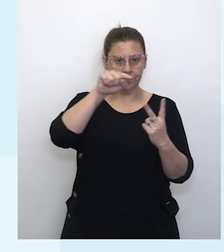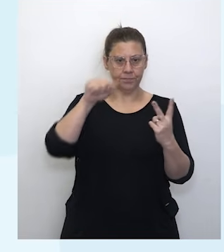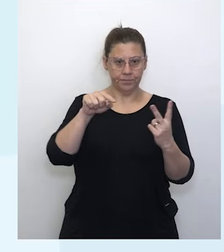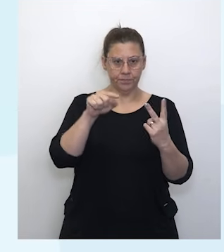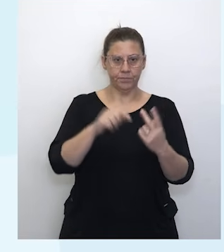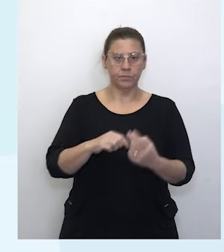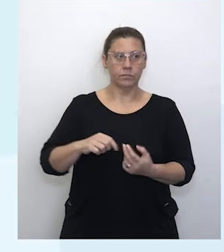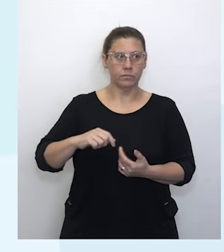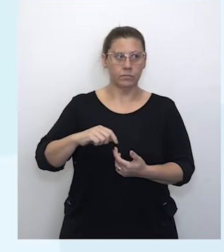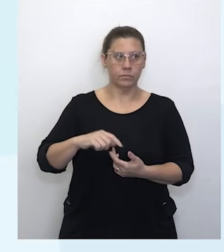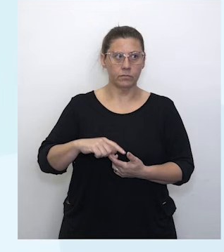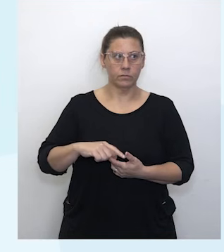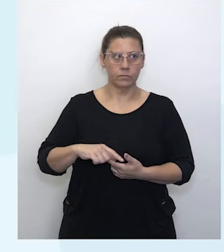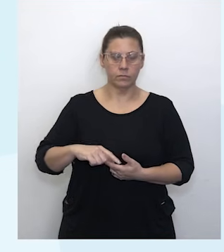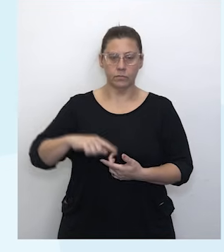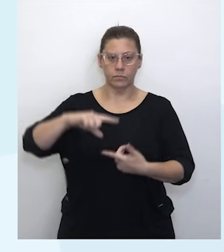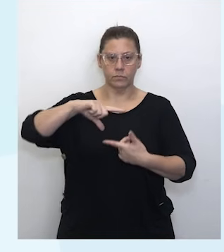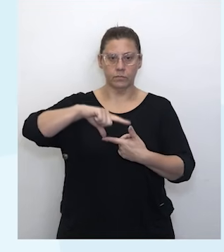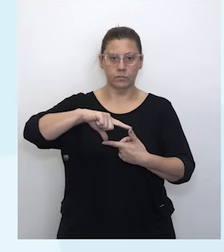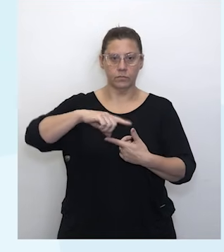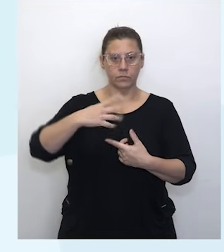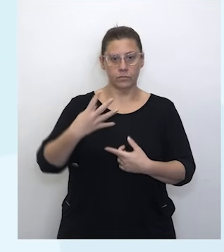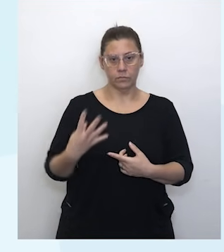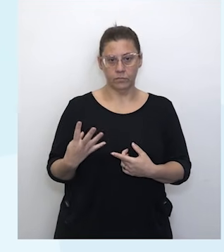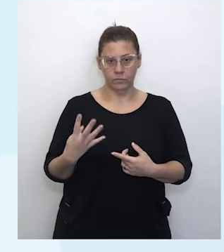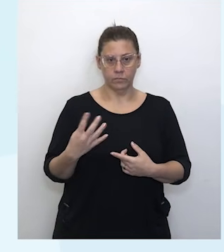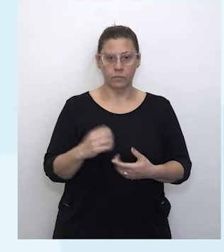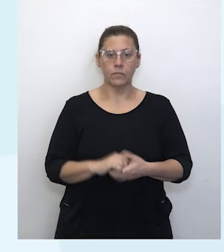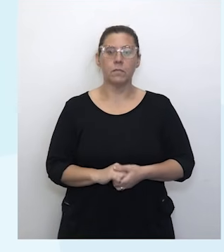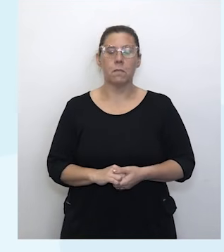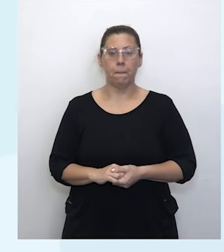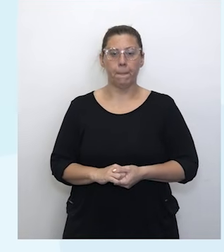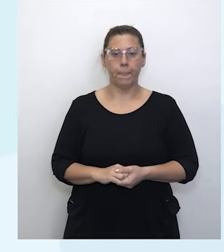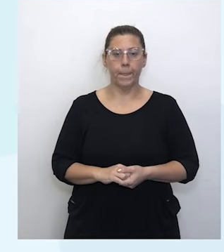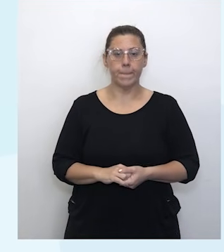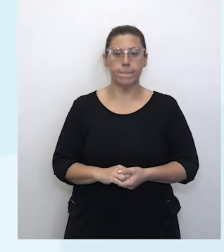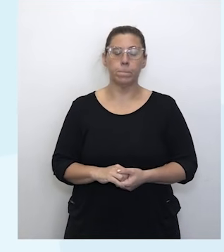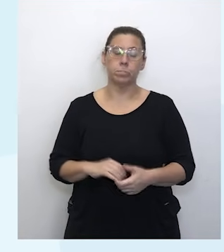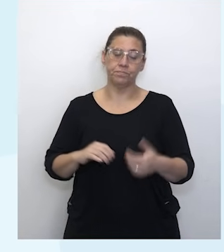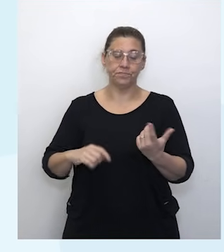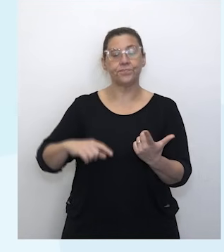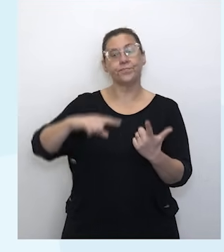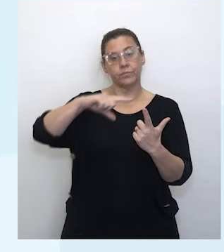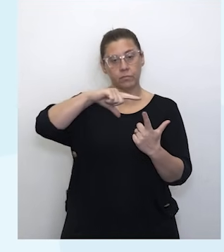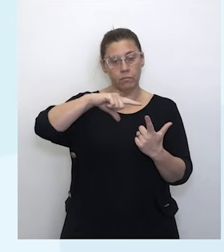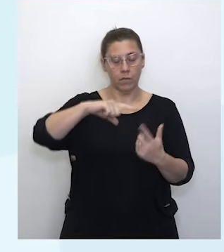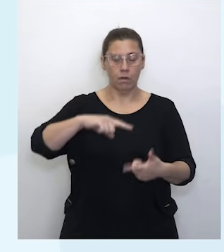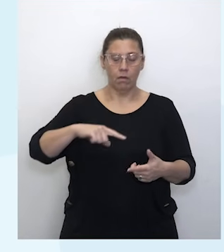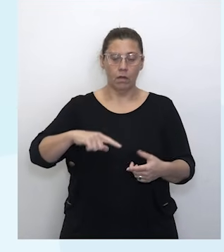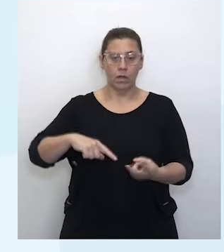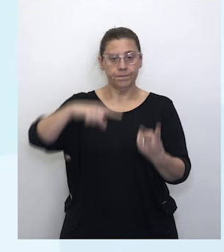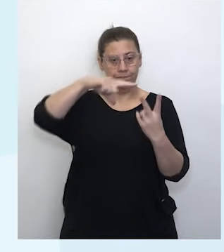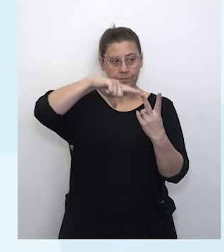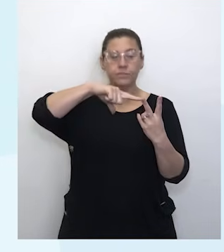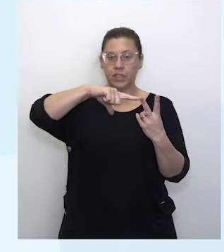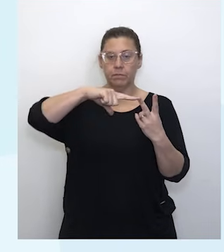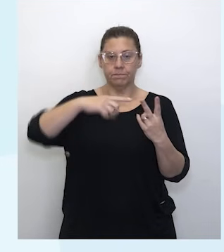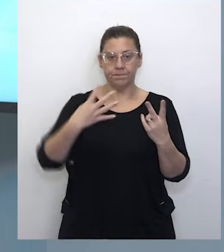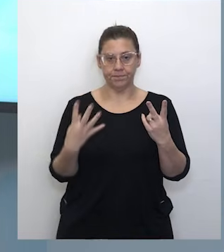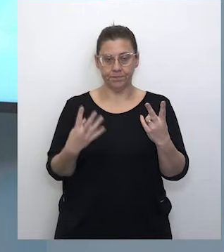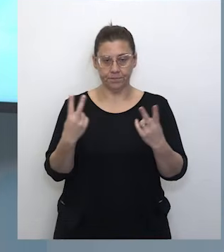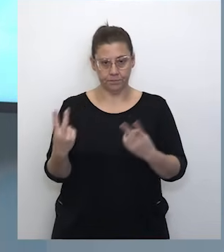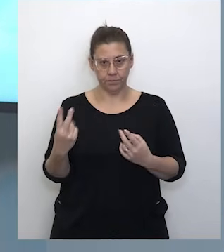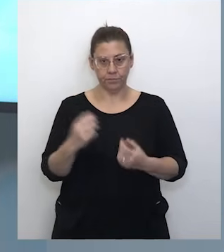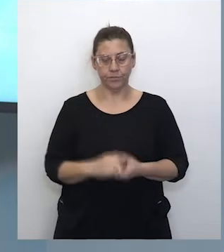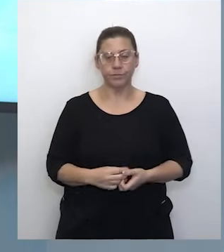tem área 4, por exemplo, significa que o lado dele é a raiz quadrada de 4, ou seja, é o 2, né? Porque 2